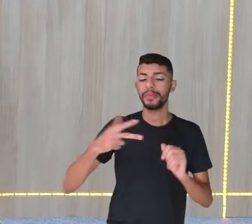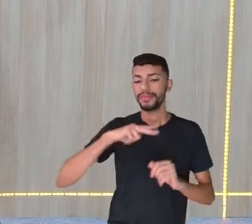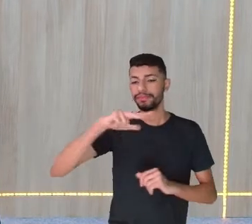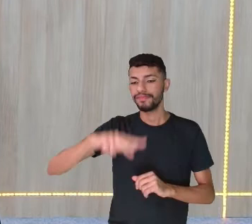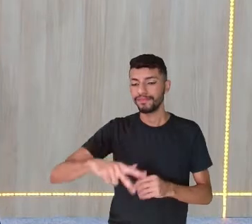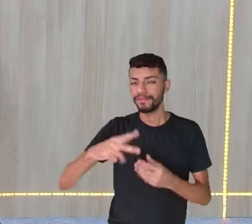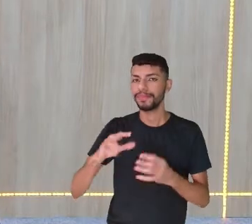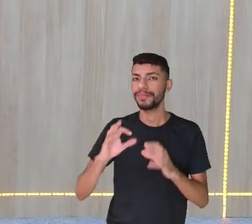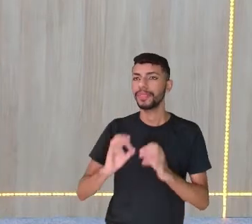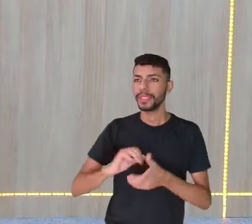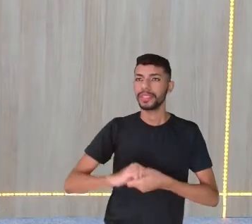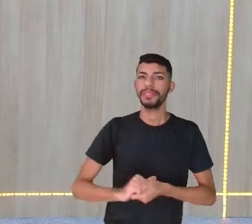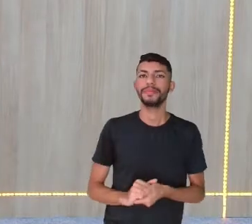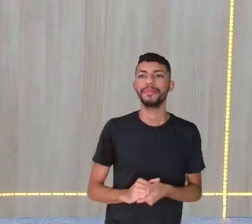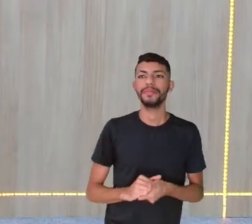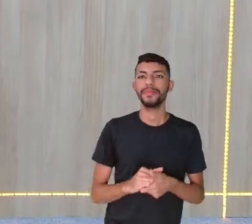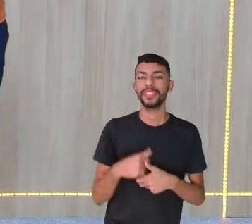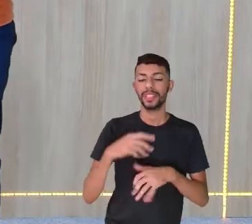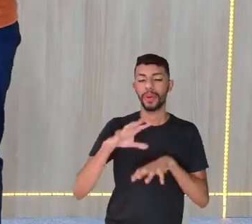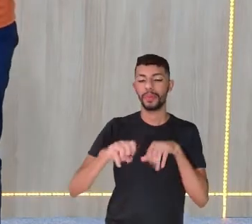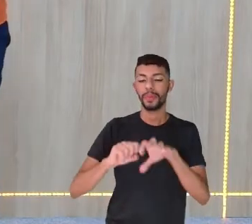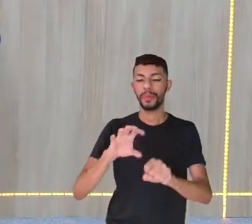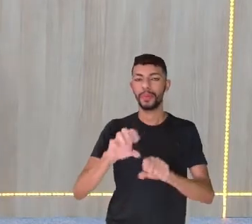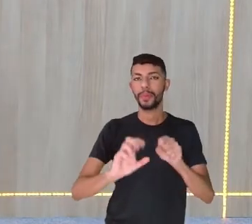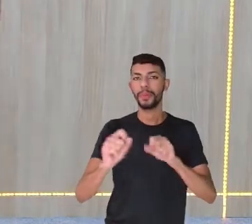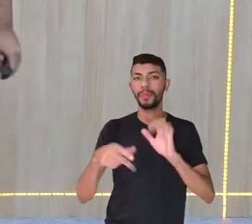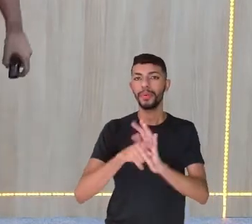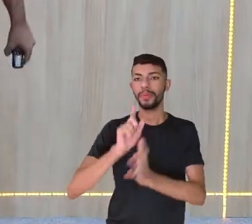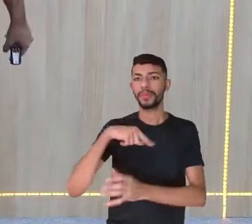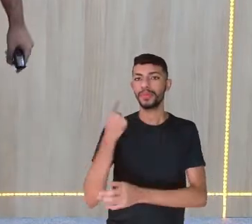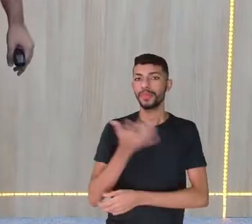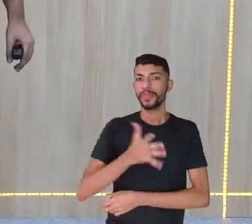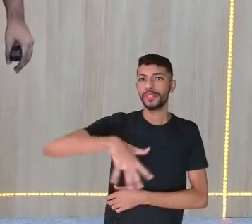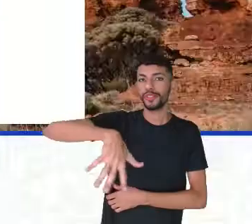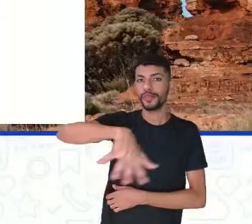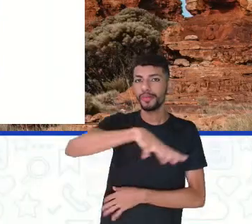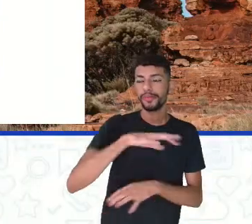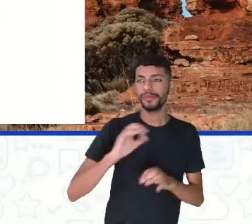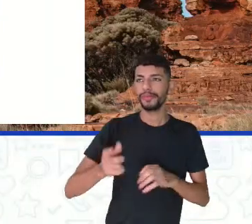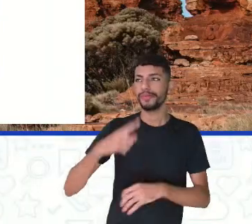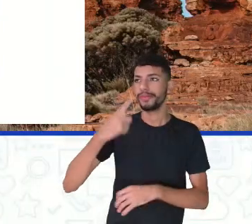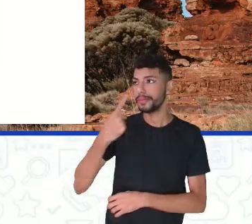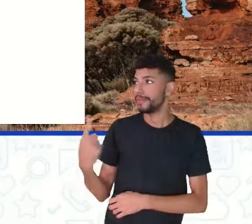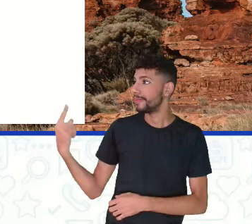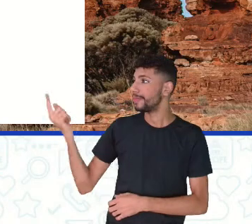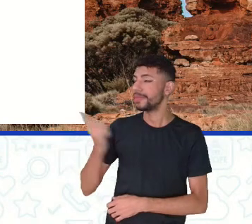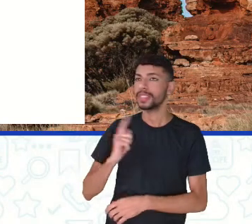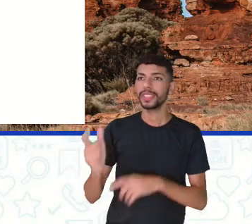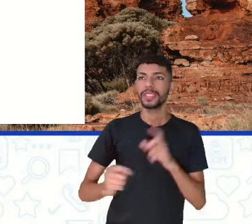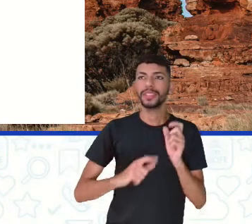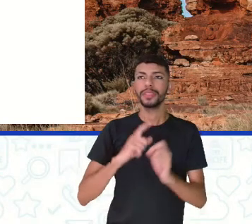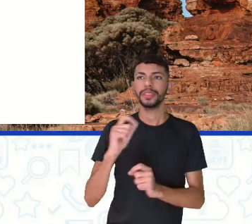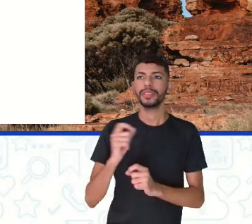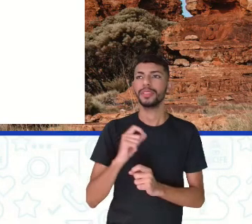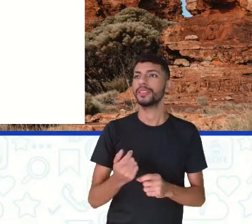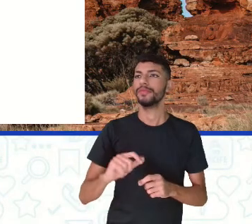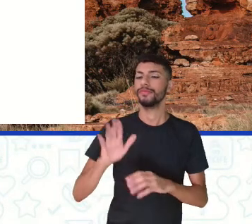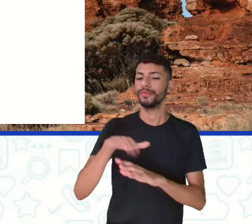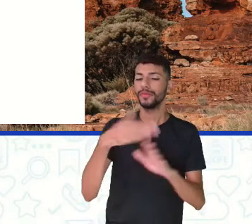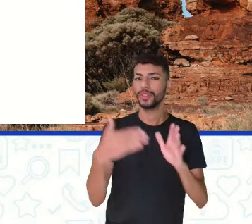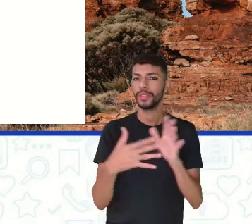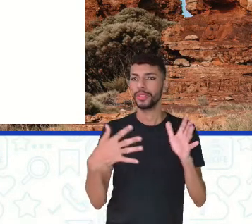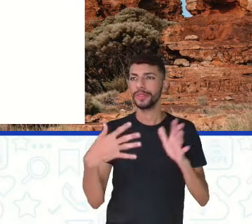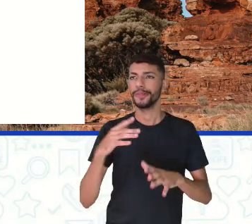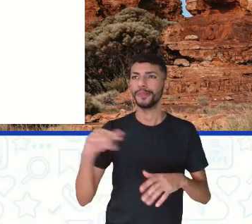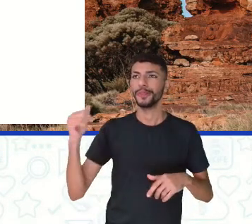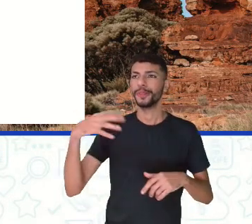beleza? Todo esse processo da exploração do nosso território. Ali vocês viram, ó, temos lá capitanias hereditárias, depois todas as formatações